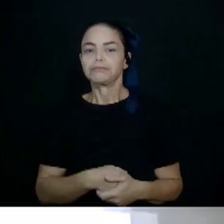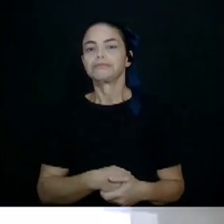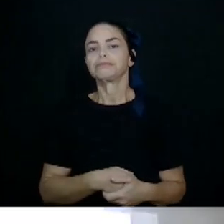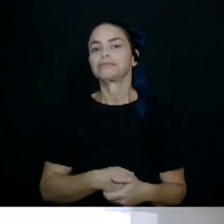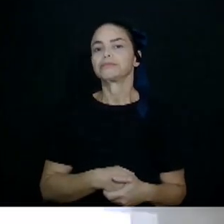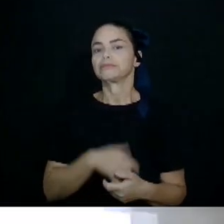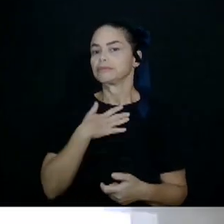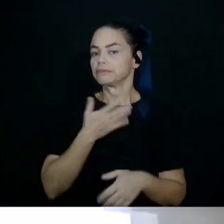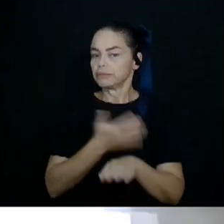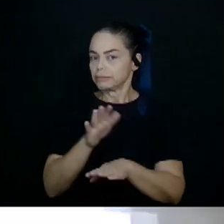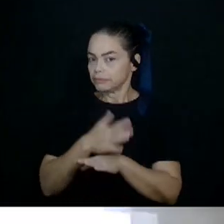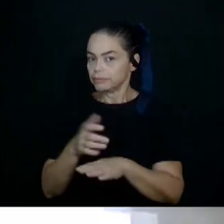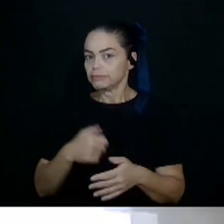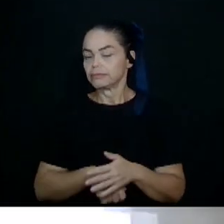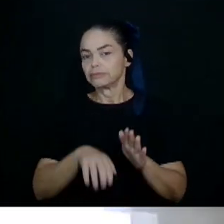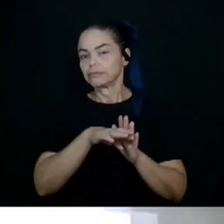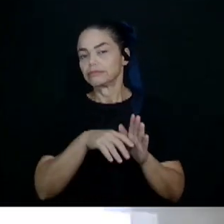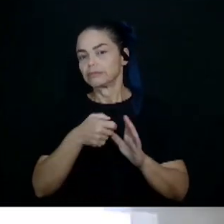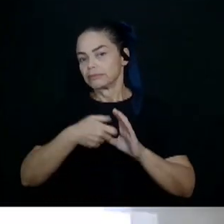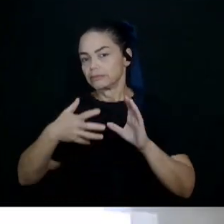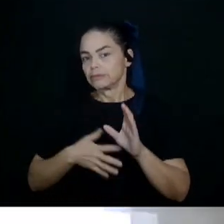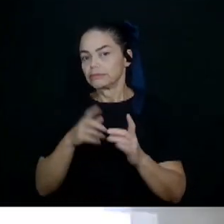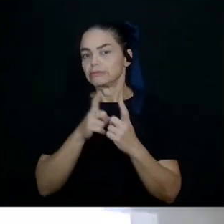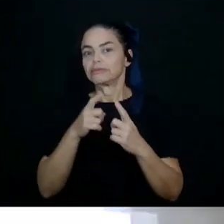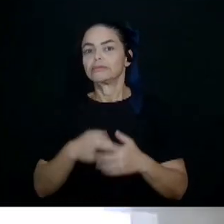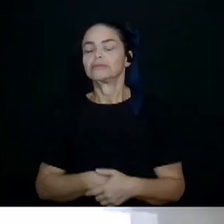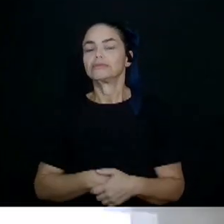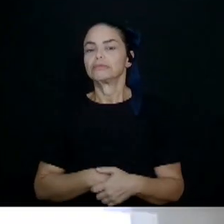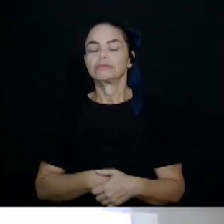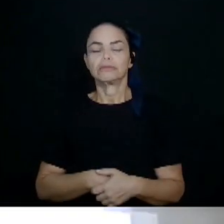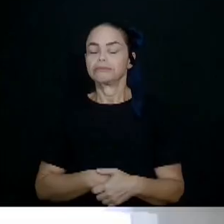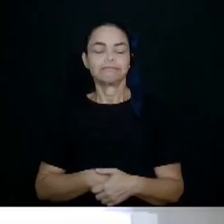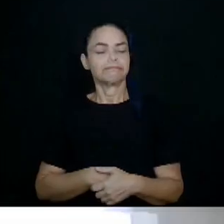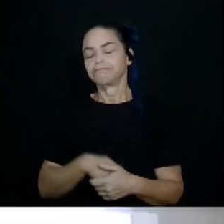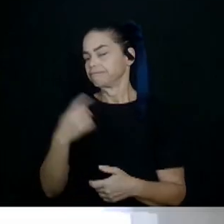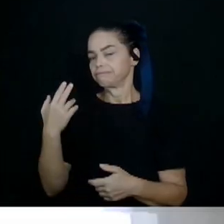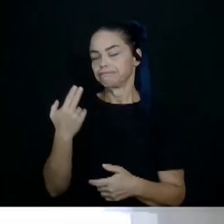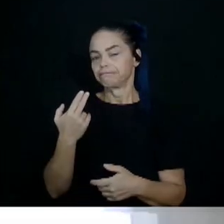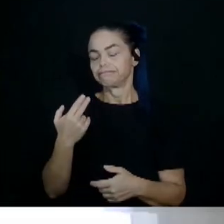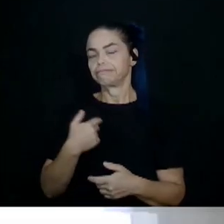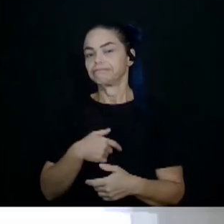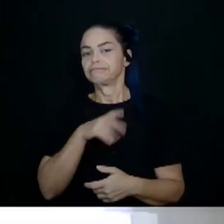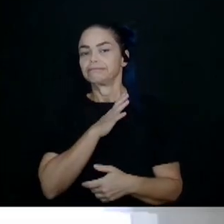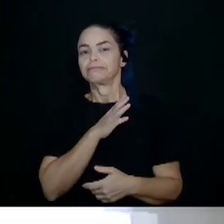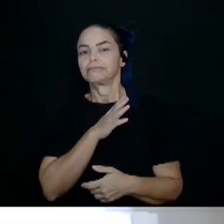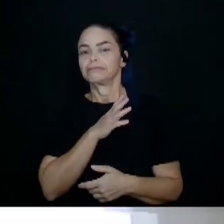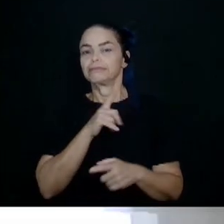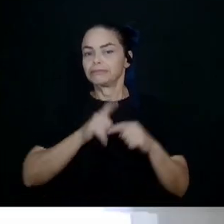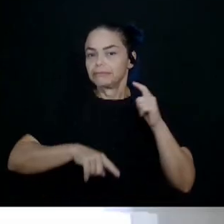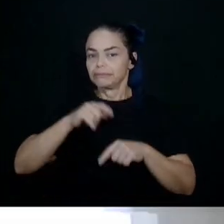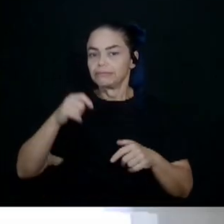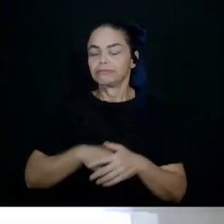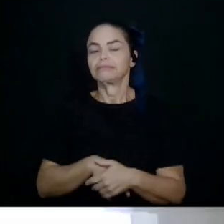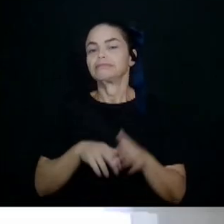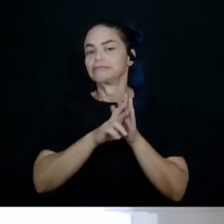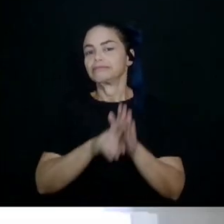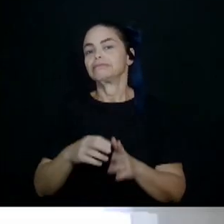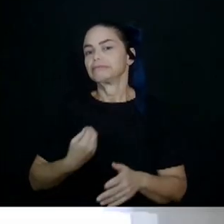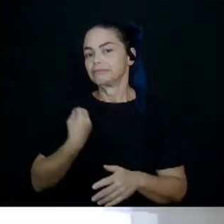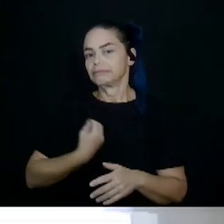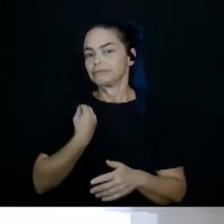parte dos critérios diagnósticos, às vezes um valor afetivo que é desproporcional ao valor que aquele objeto realmente representa na vida da pessoa,